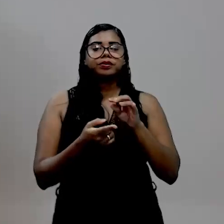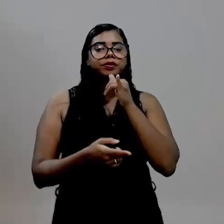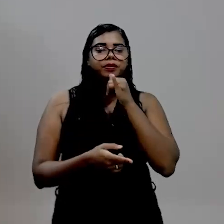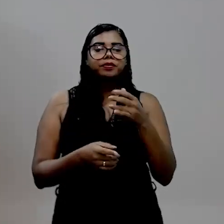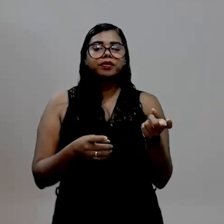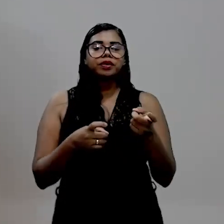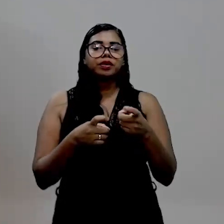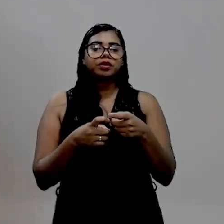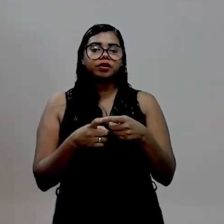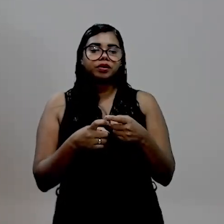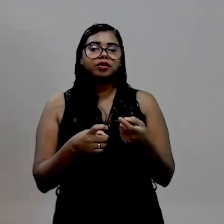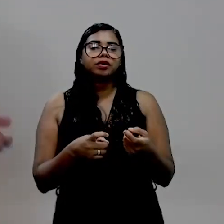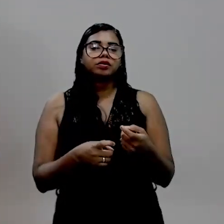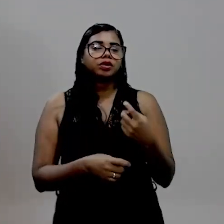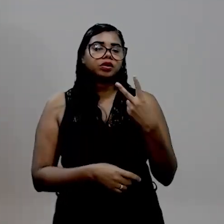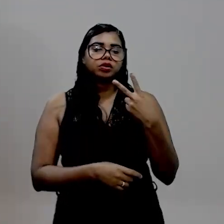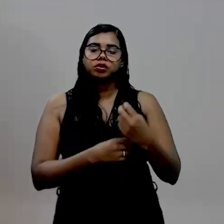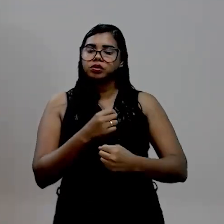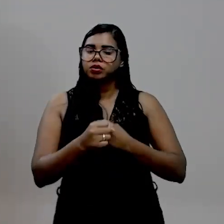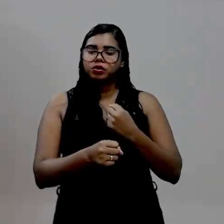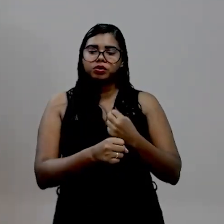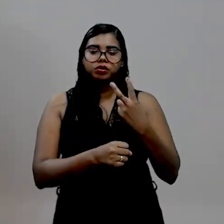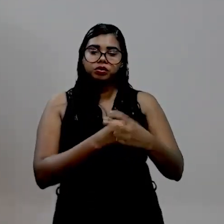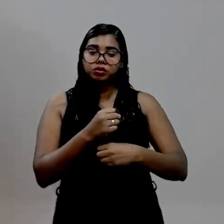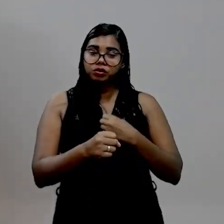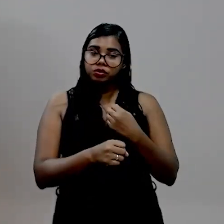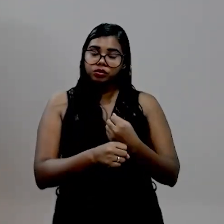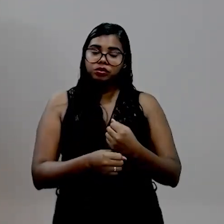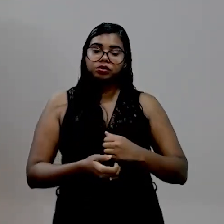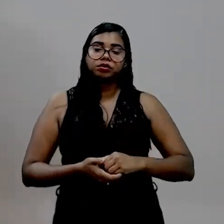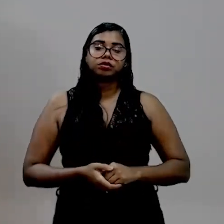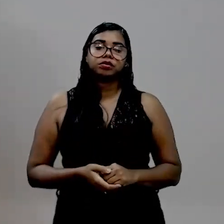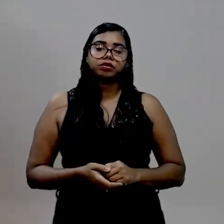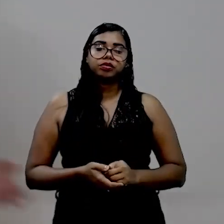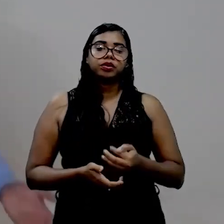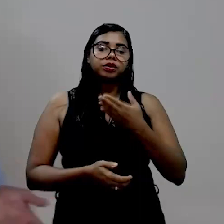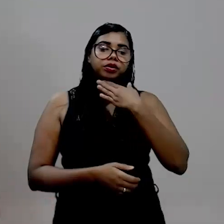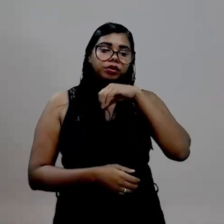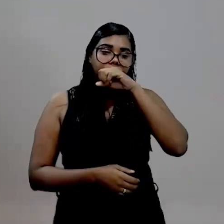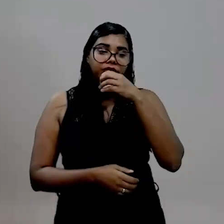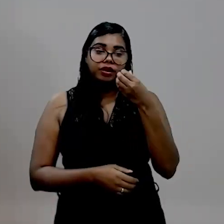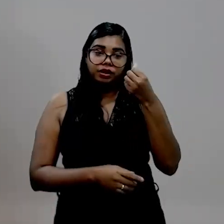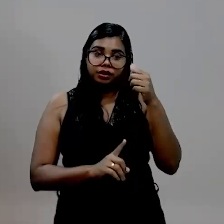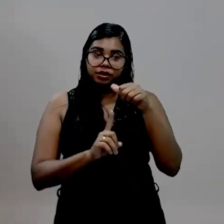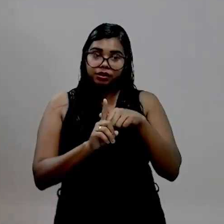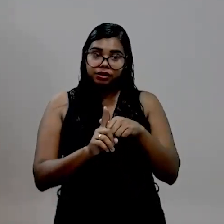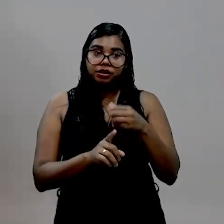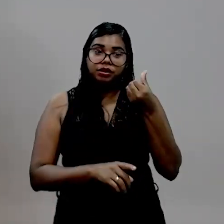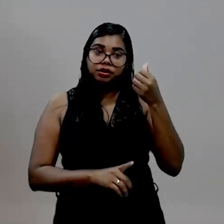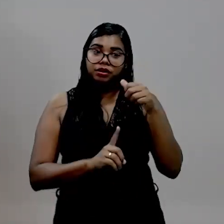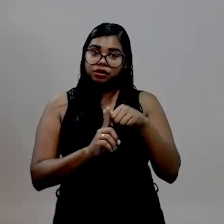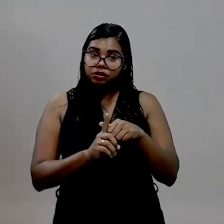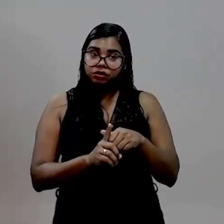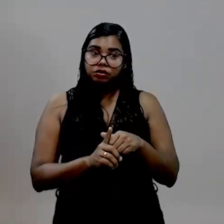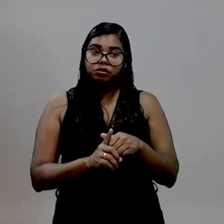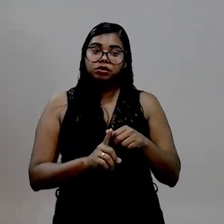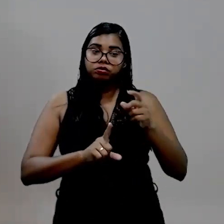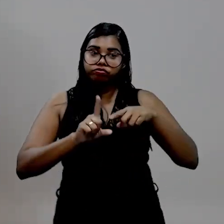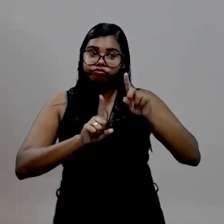toque retal em mim de 2 anos. Você é baixo risco. Não, meu pai vai de 6 em 6 meses, é alto risco. Então, é aquela